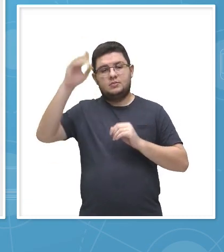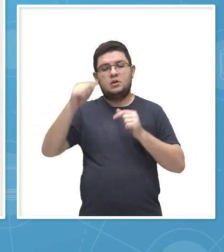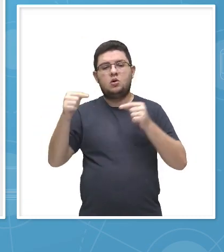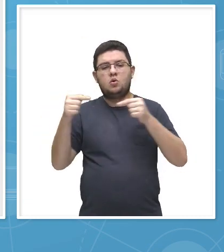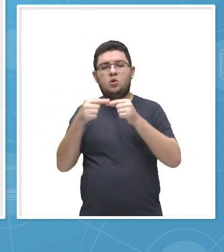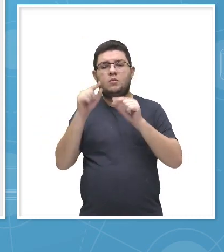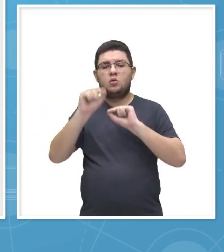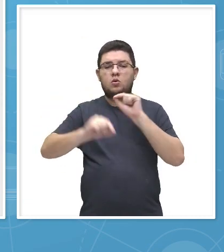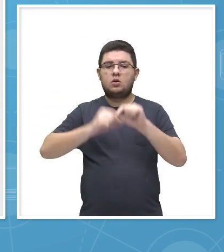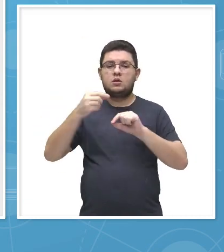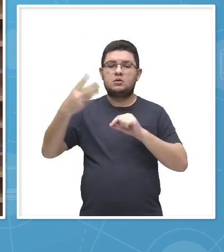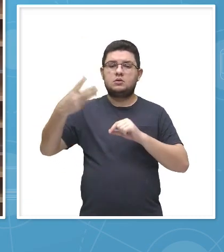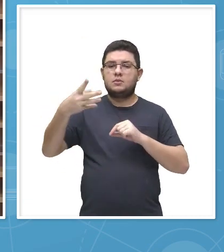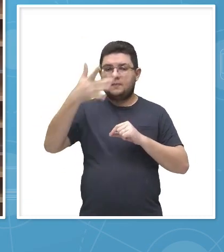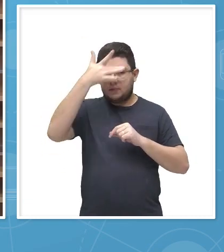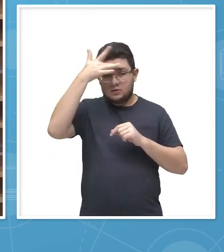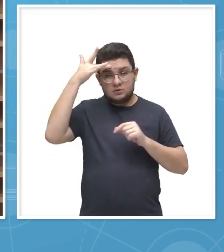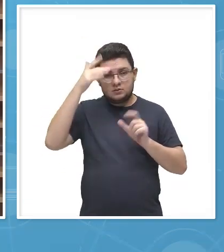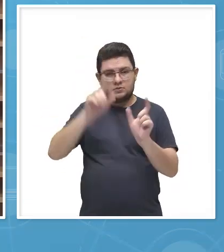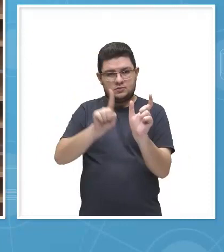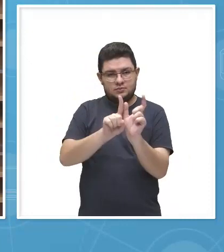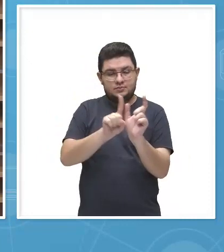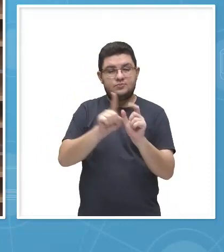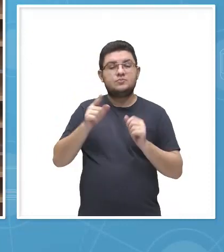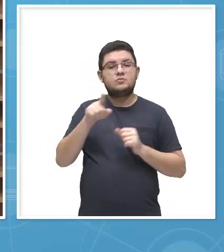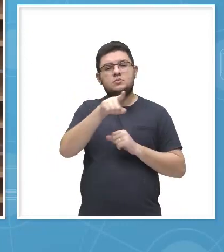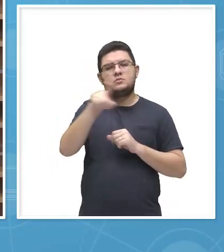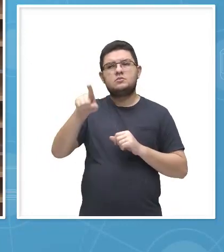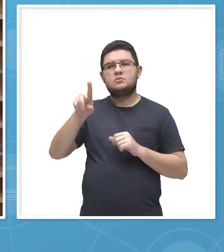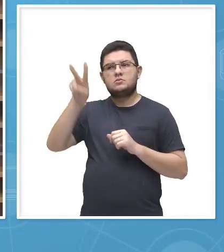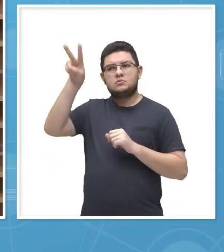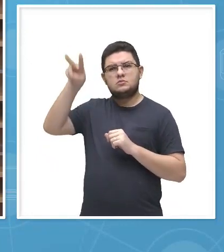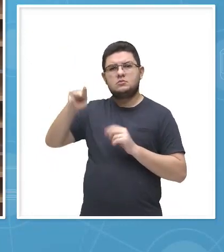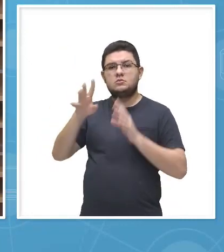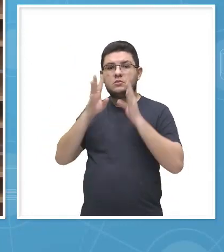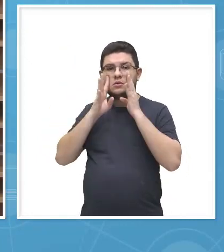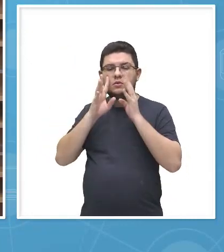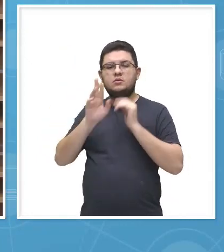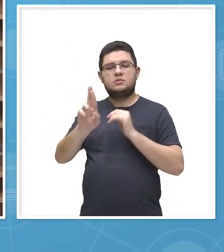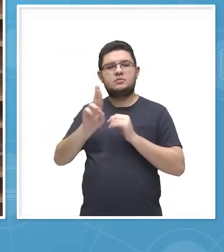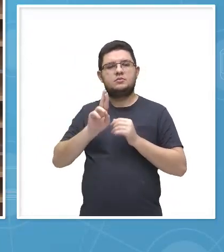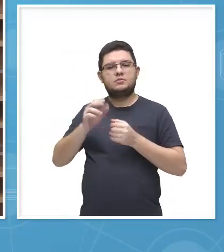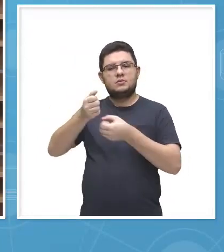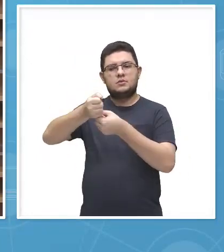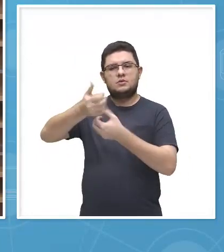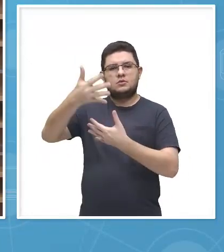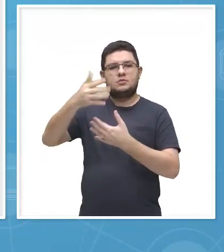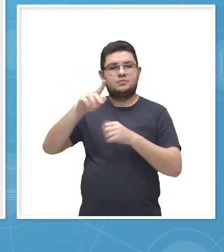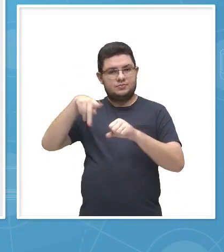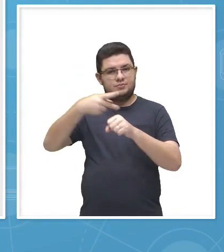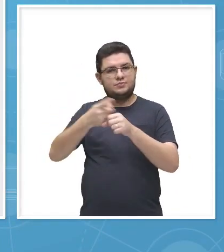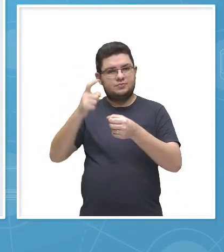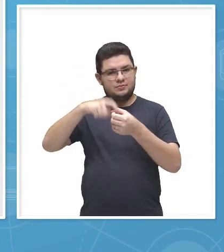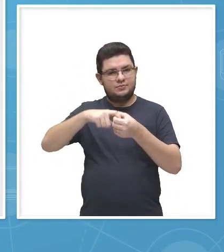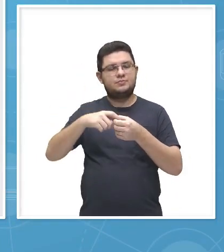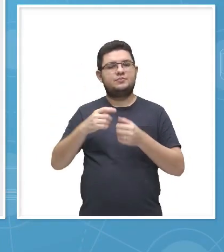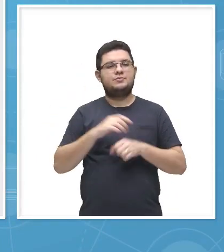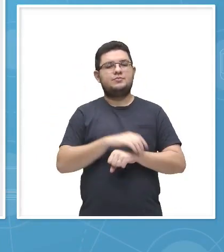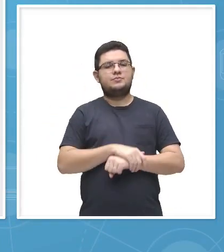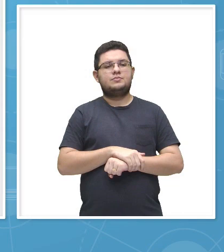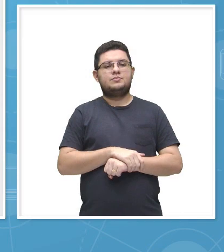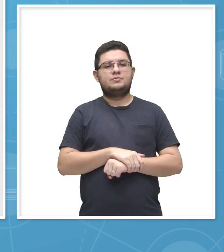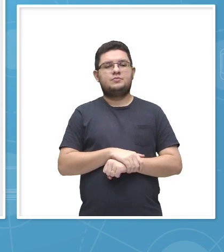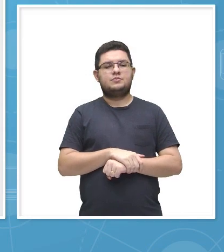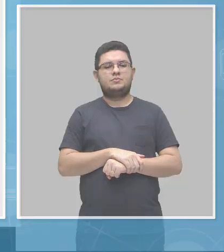preposições de tempo nos versos tão leu com atenção e responda aí Posta lá no chat tá pipo até daqui a pouco